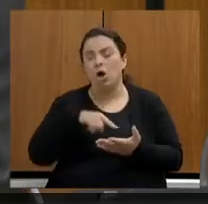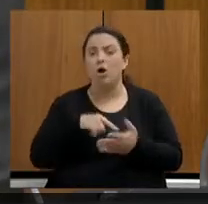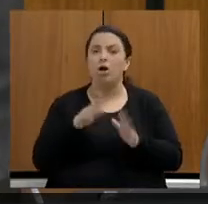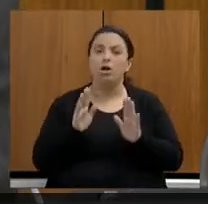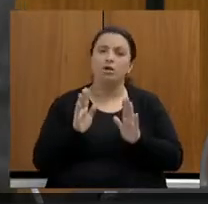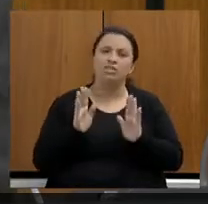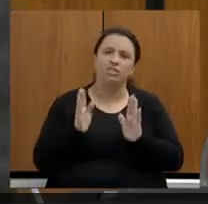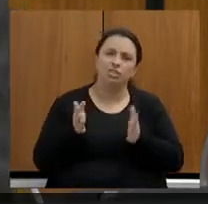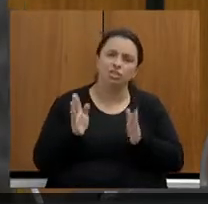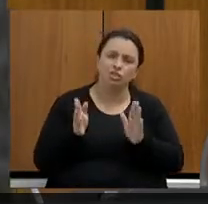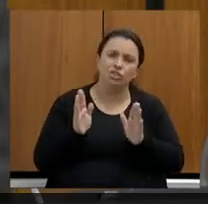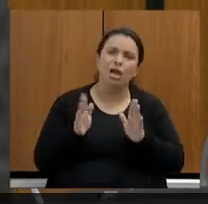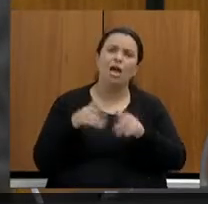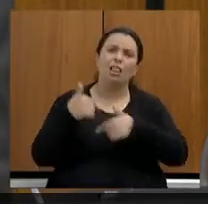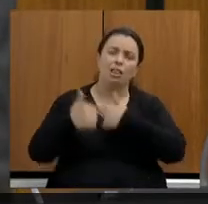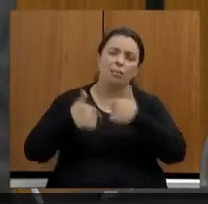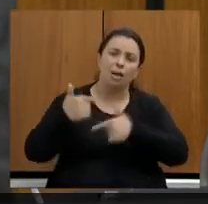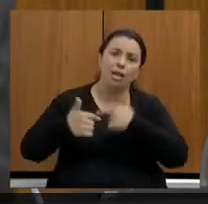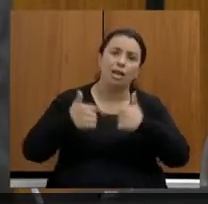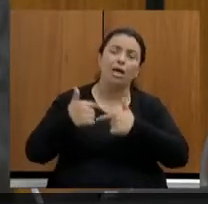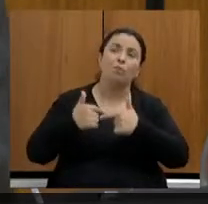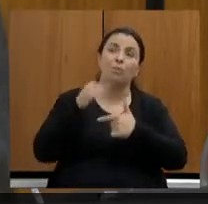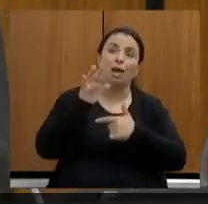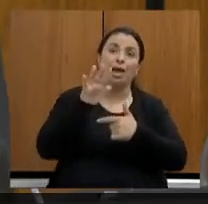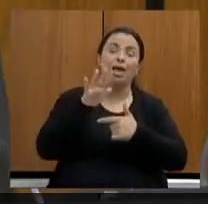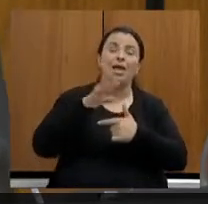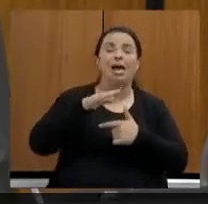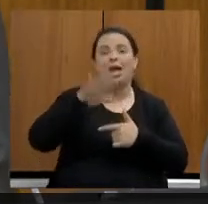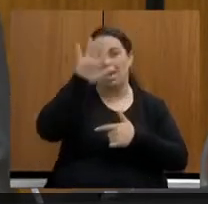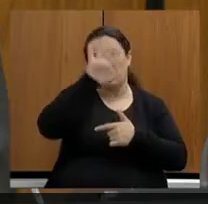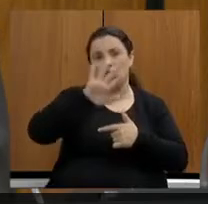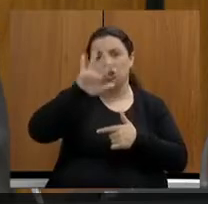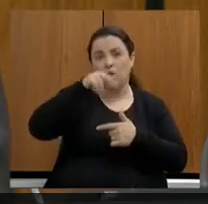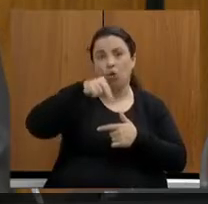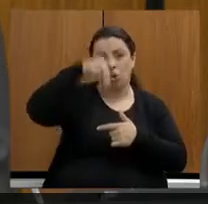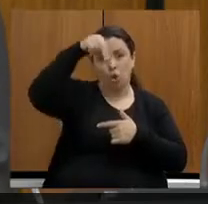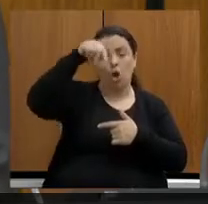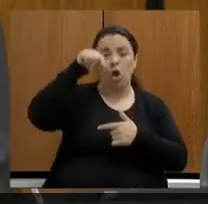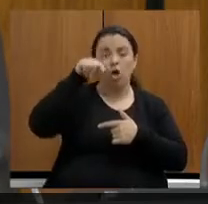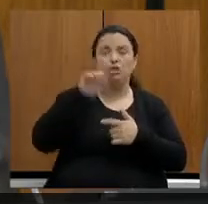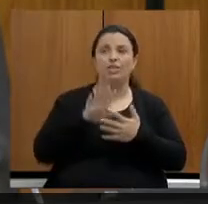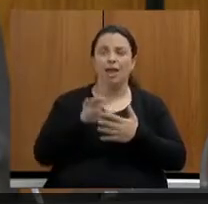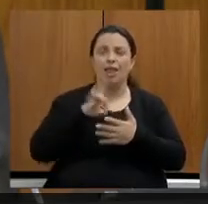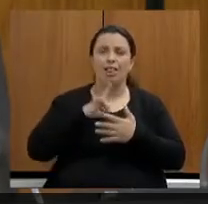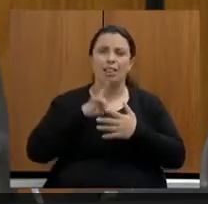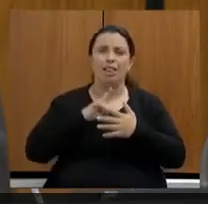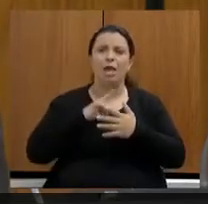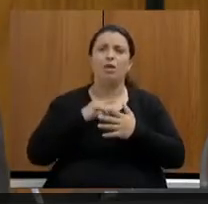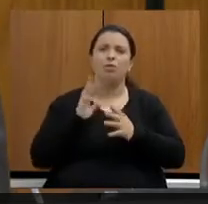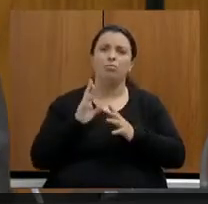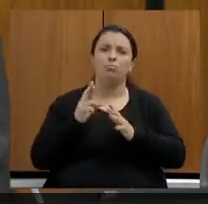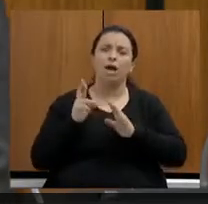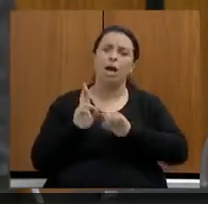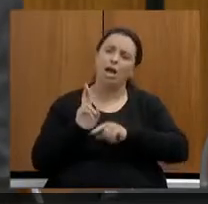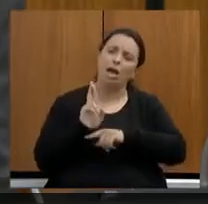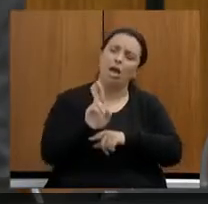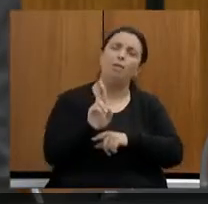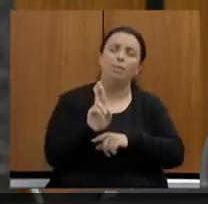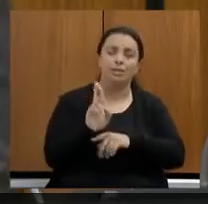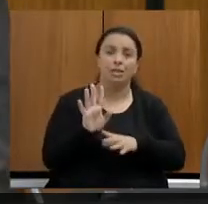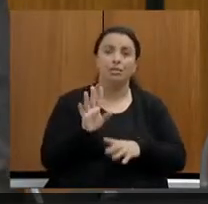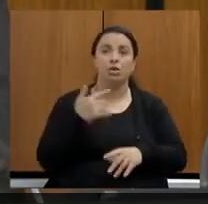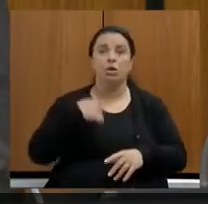fazendo com que lá na região do norte de Minas ela seja vista e seja representada nós estamos pedindo